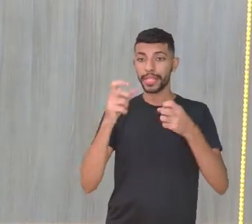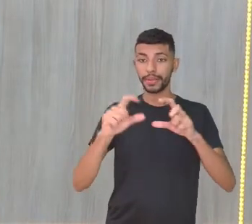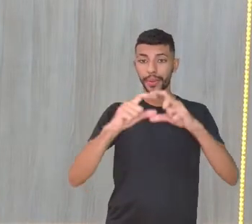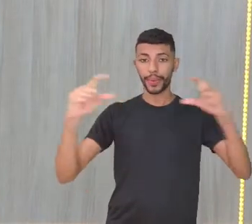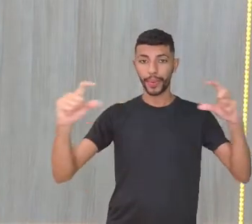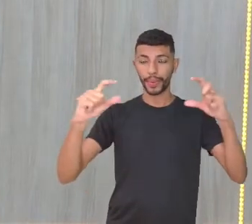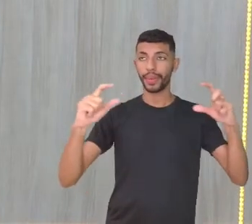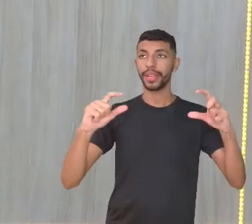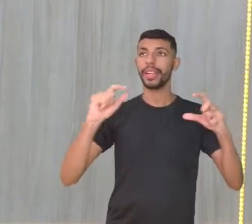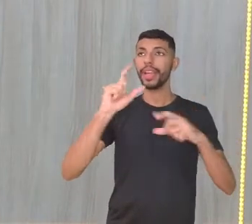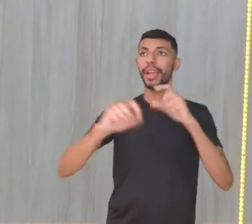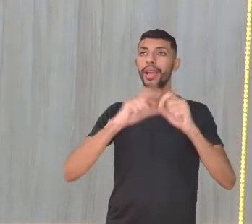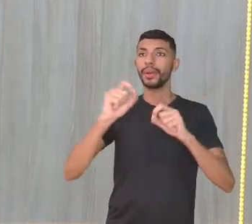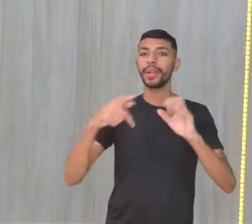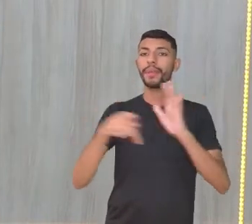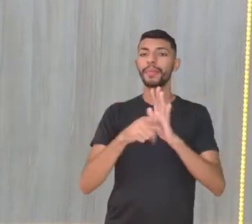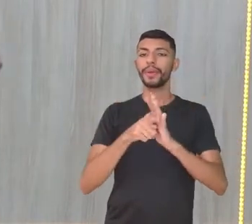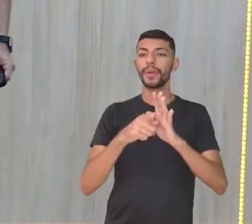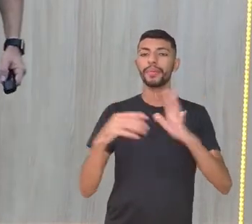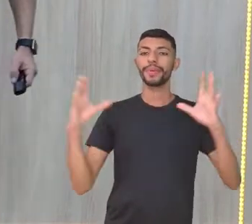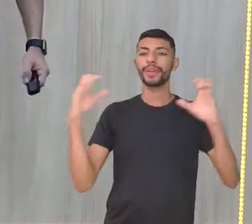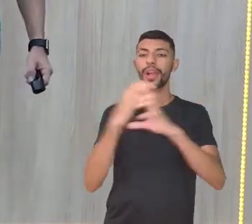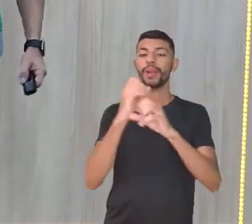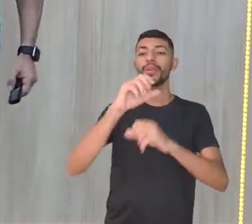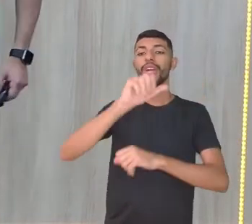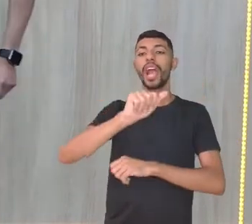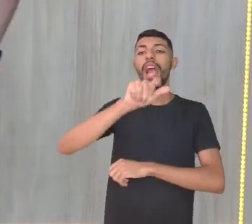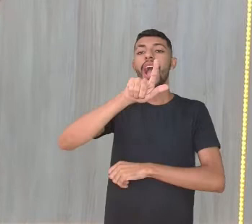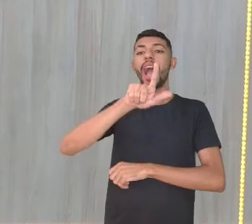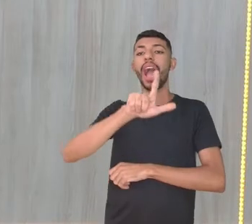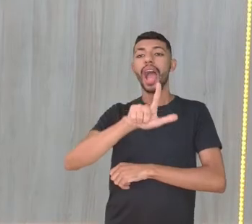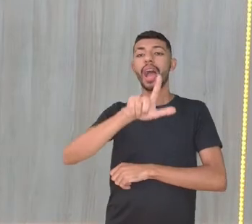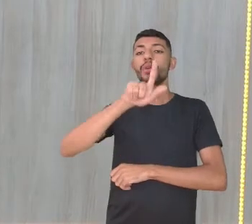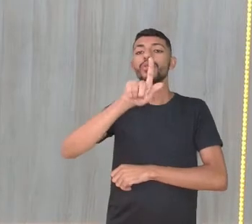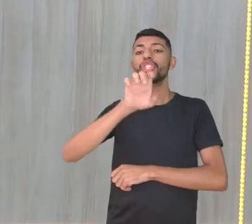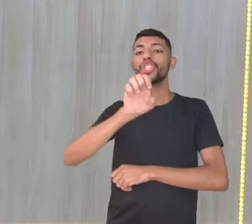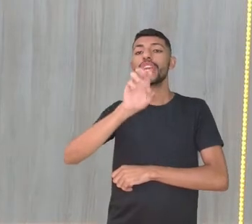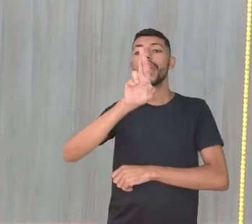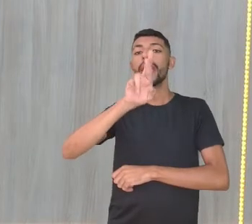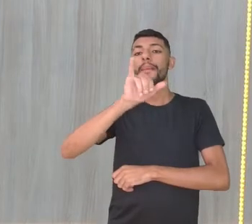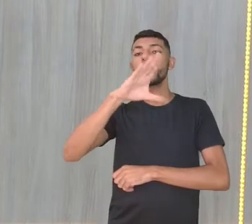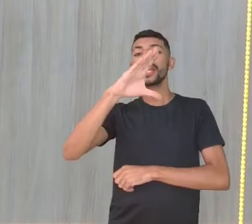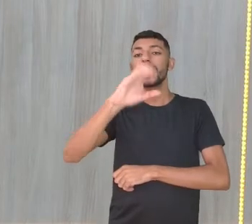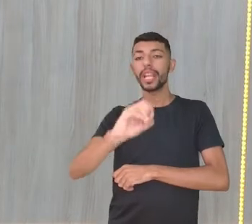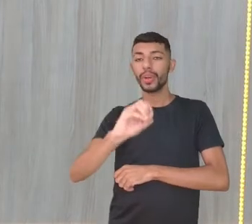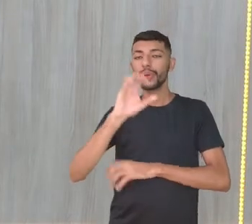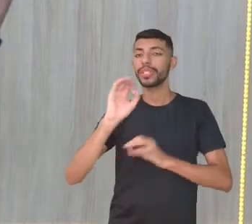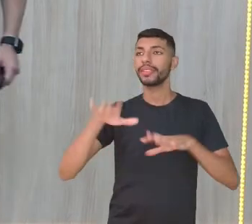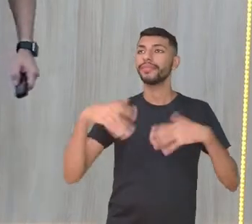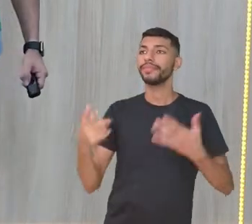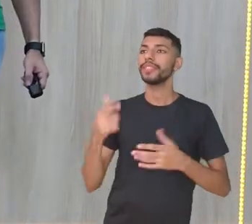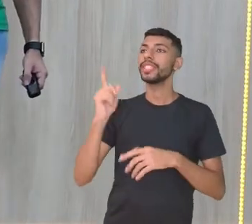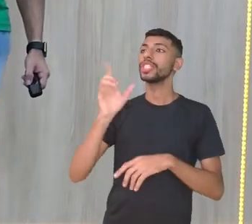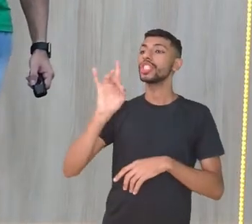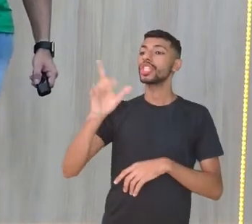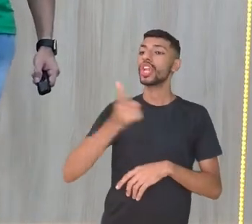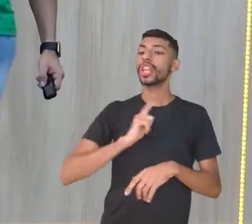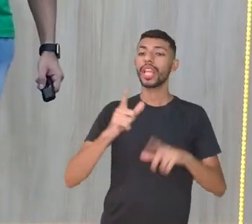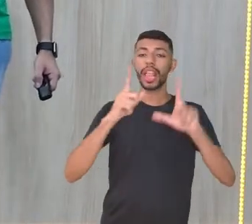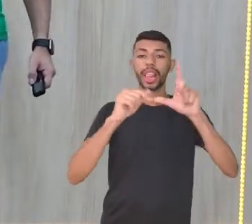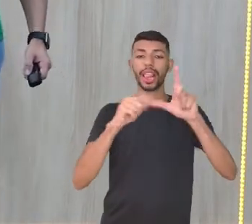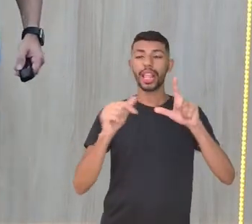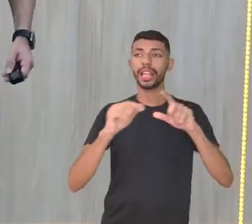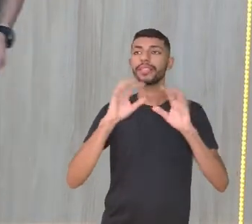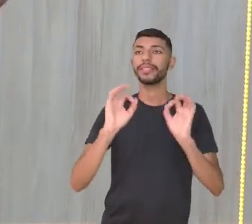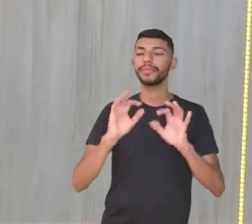chamada de uma expressão algébrica, certo? Que é composta aí somente por letras separadas aí por